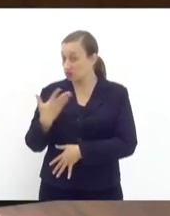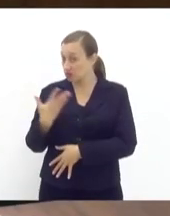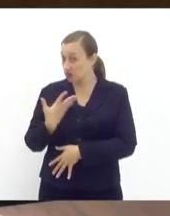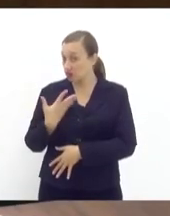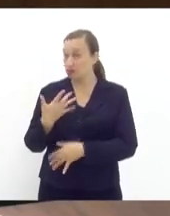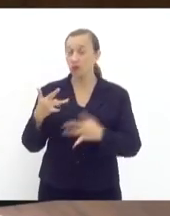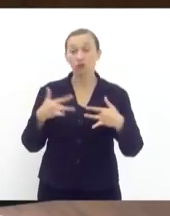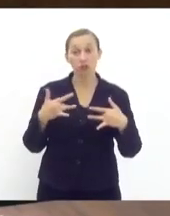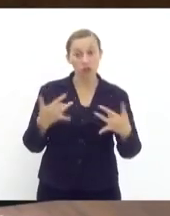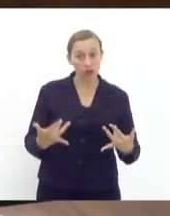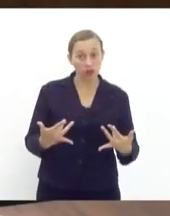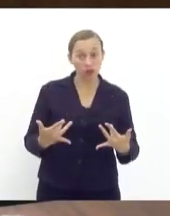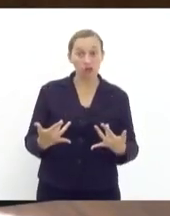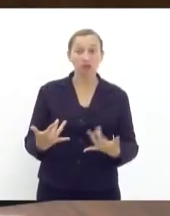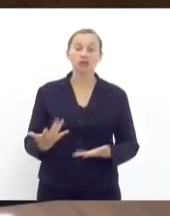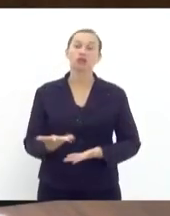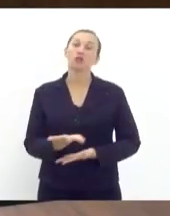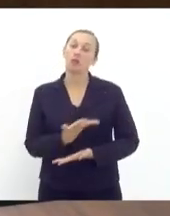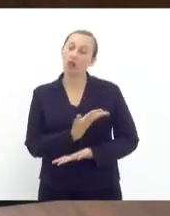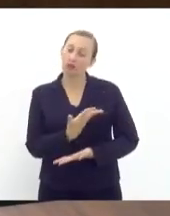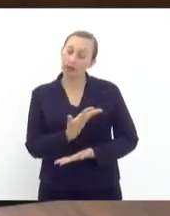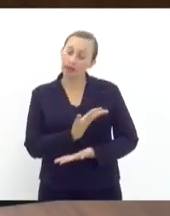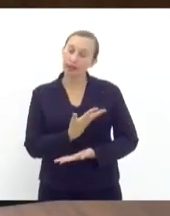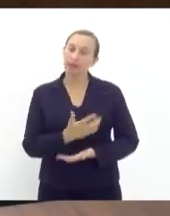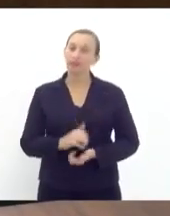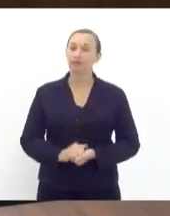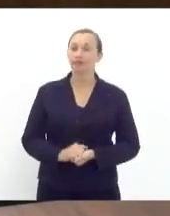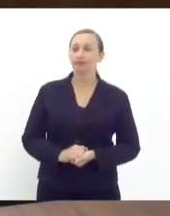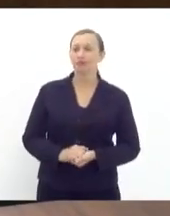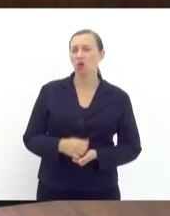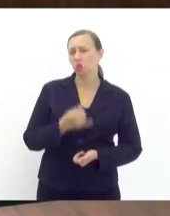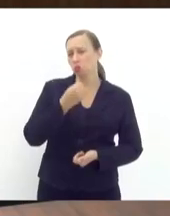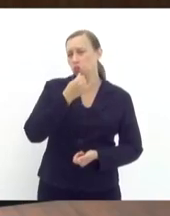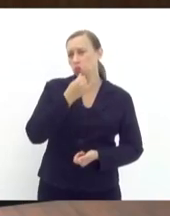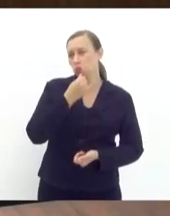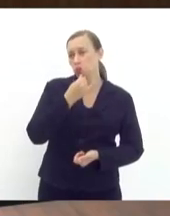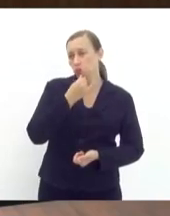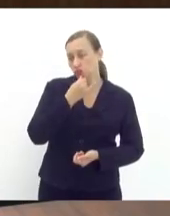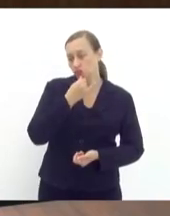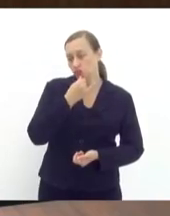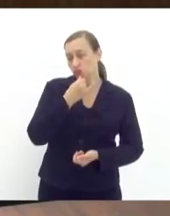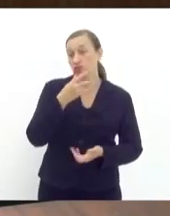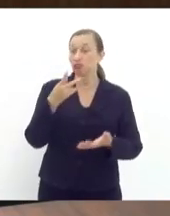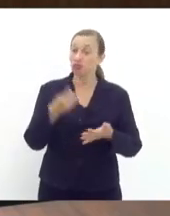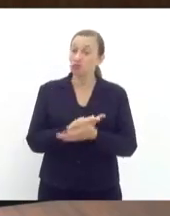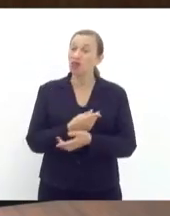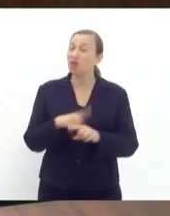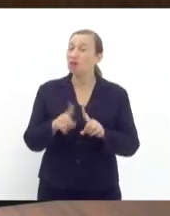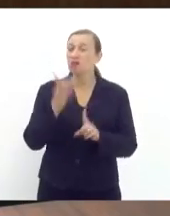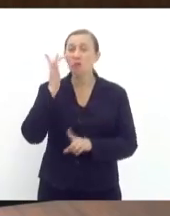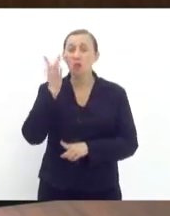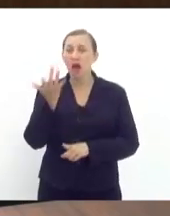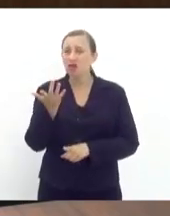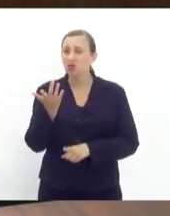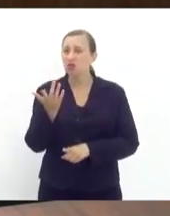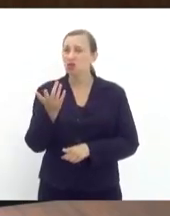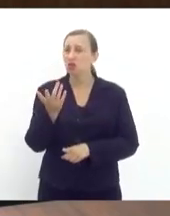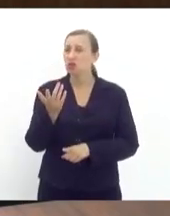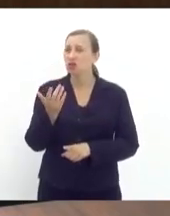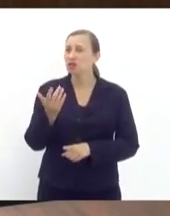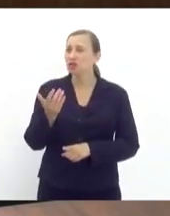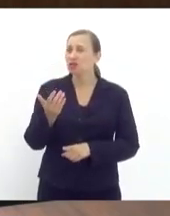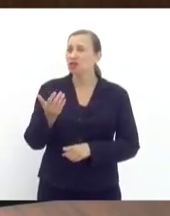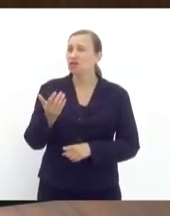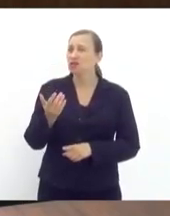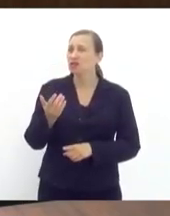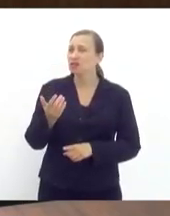solidarizando com a companheira não é lamentar profundamente mas eu acho que a coisa vai um pouquinho